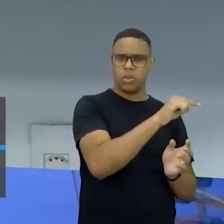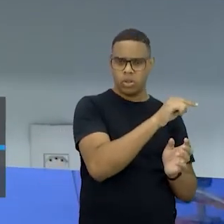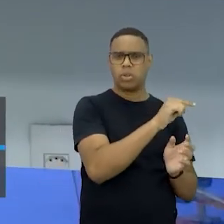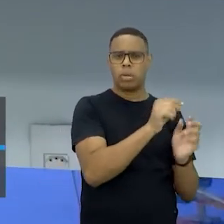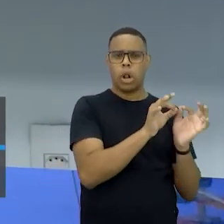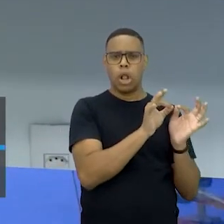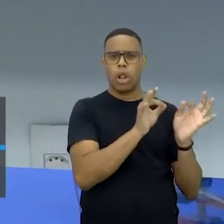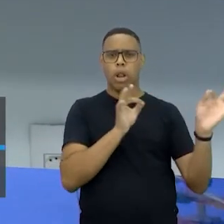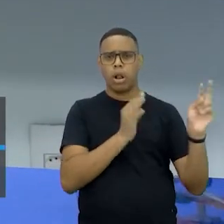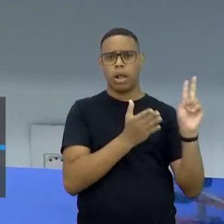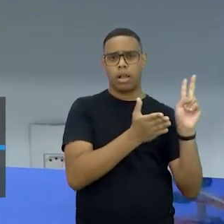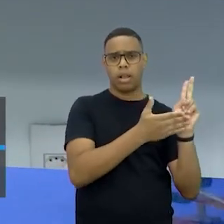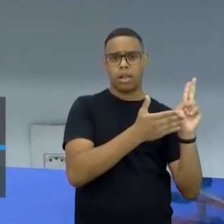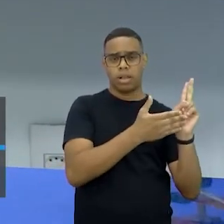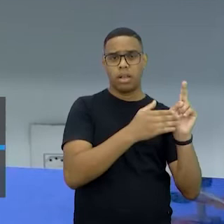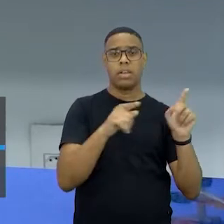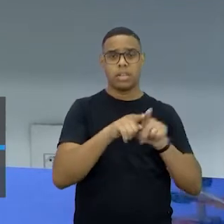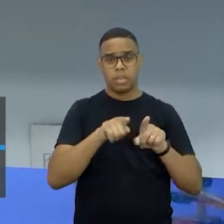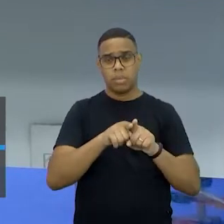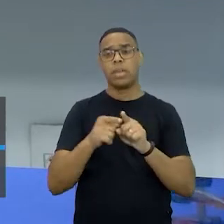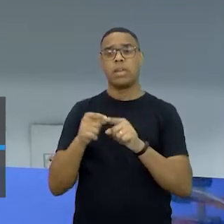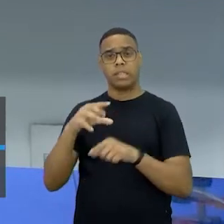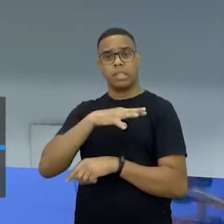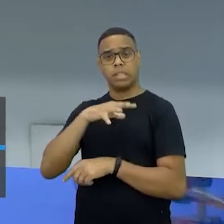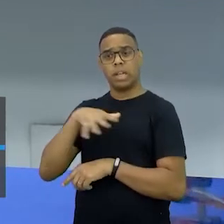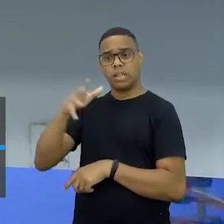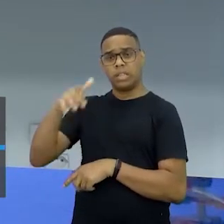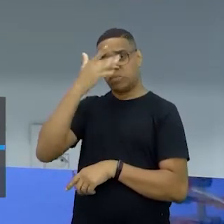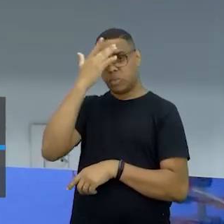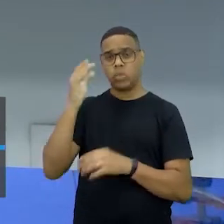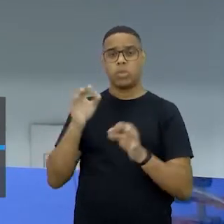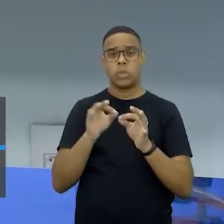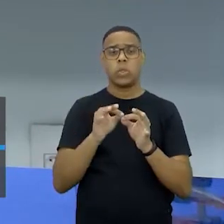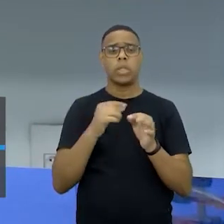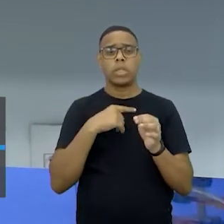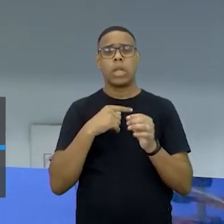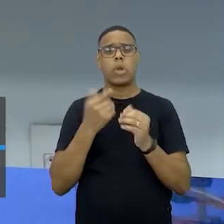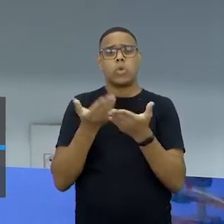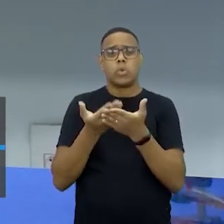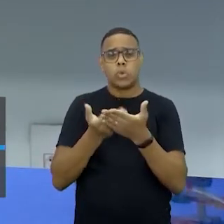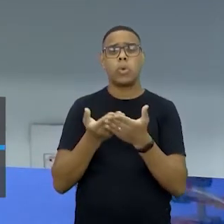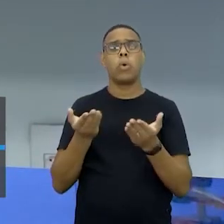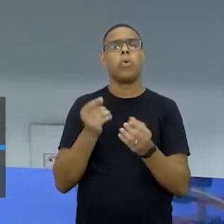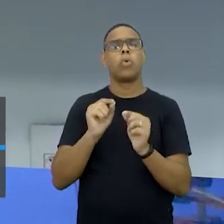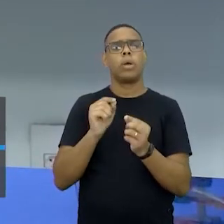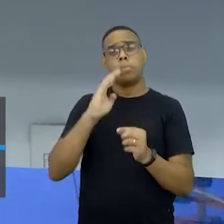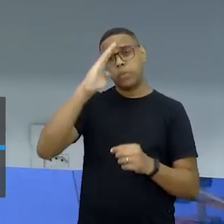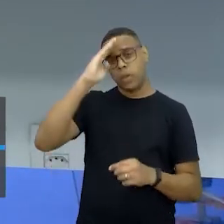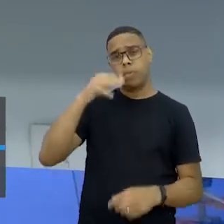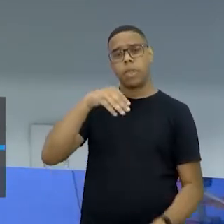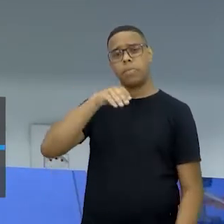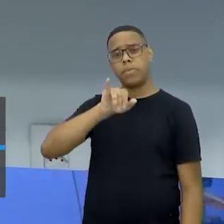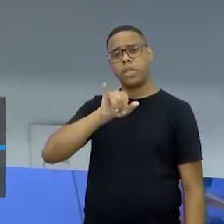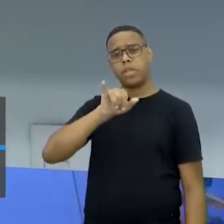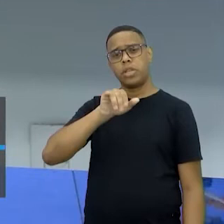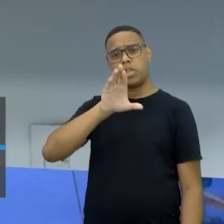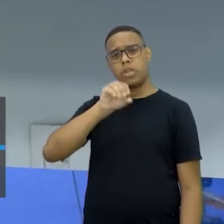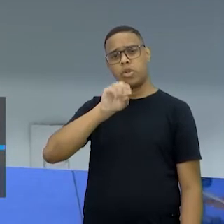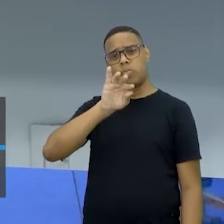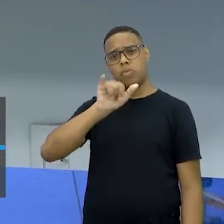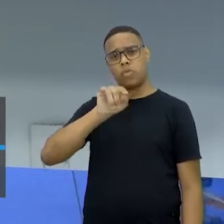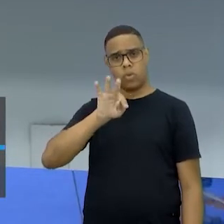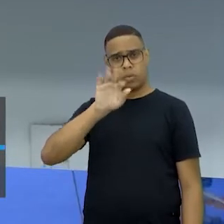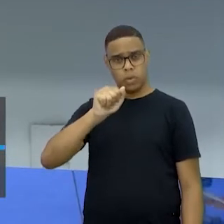comunidades isoladas indígenas e ela conseguiu por meio então do estudo da microbiota desses do